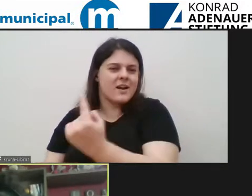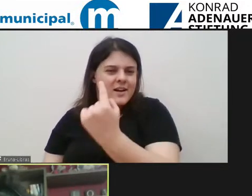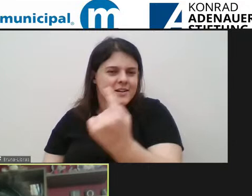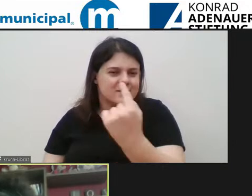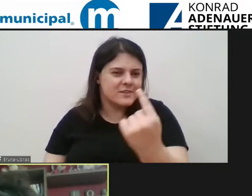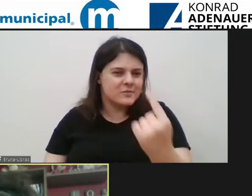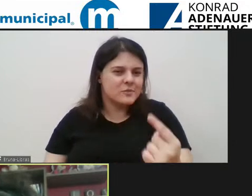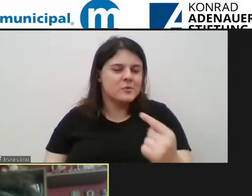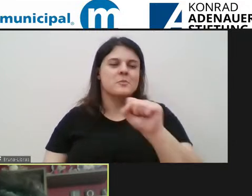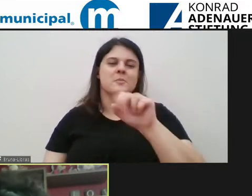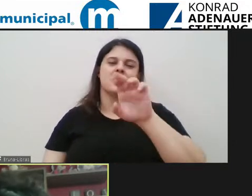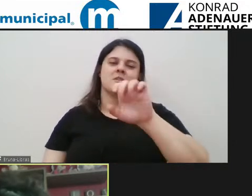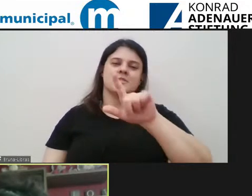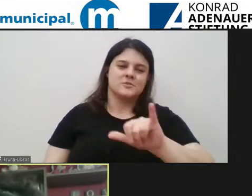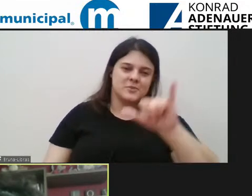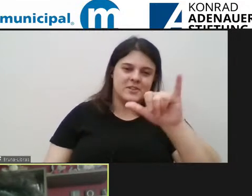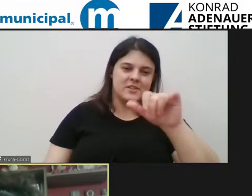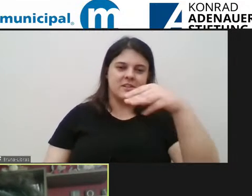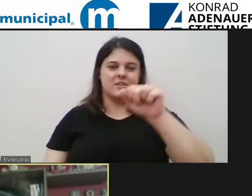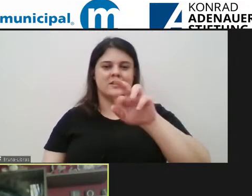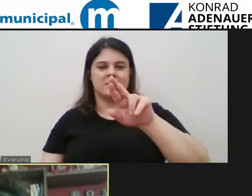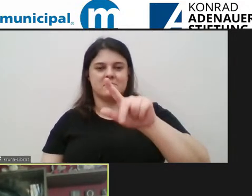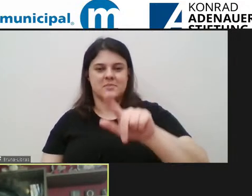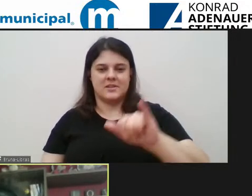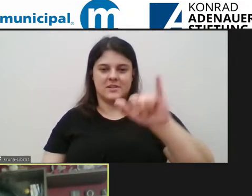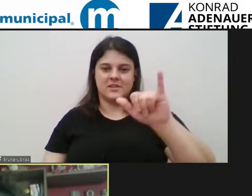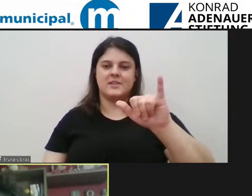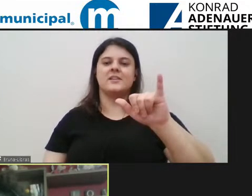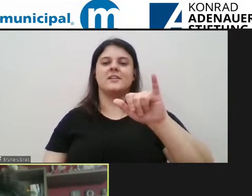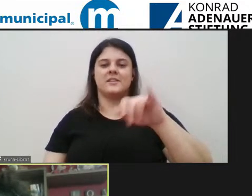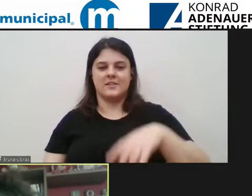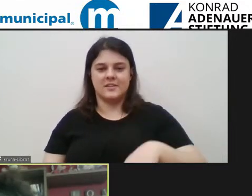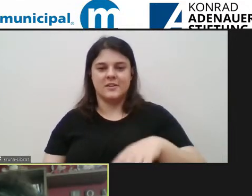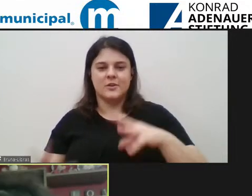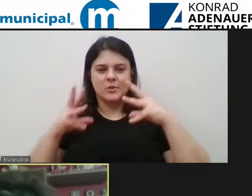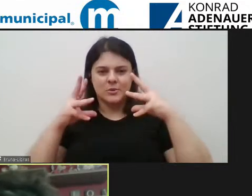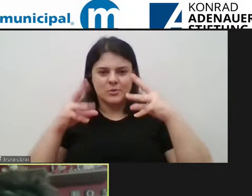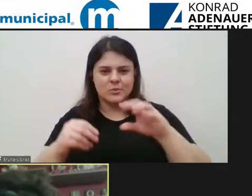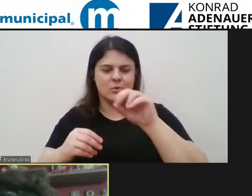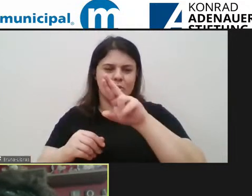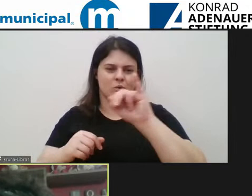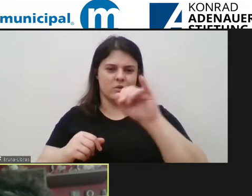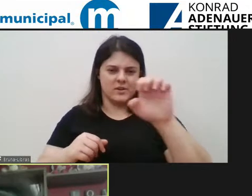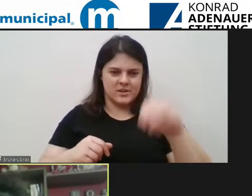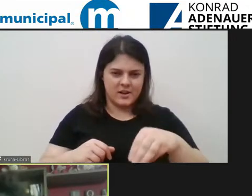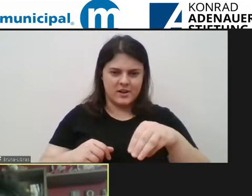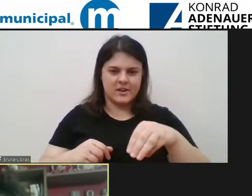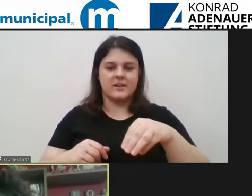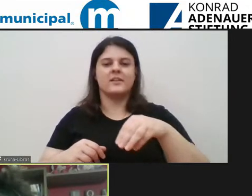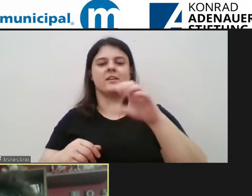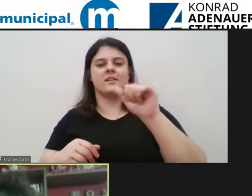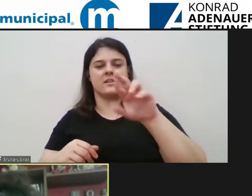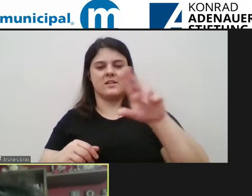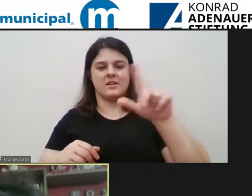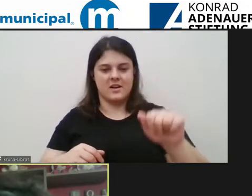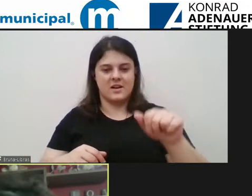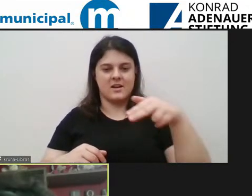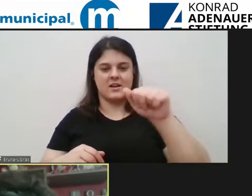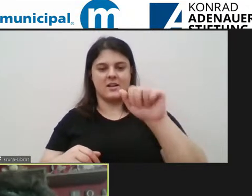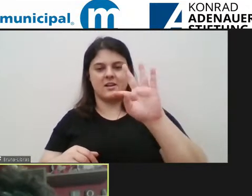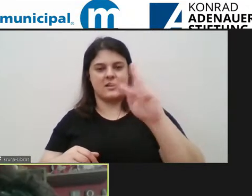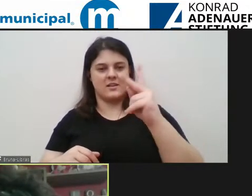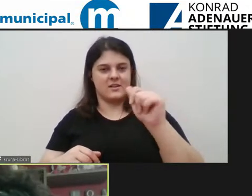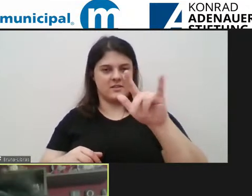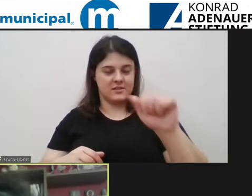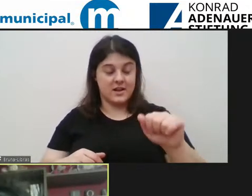Wanderley Oriente Carla Natália sempre um prazer e semana que vem nós temos mais nós vamos ter